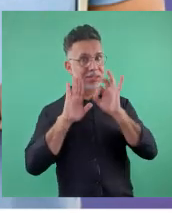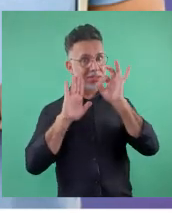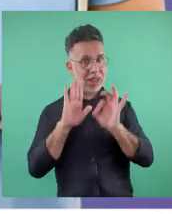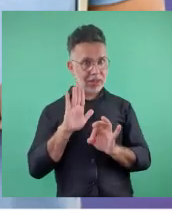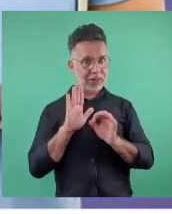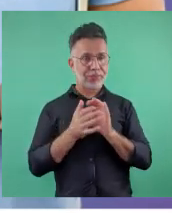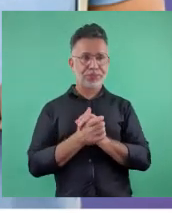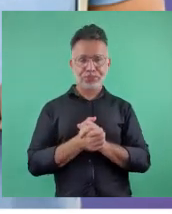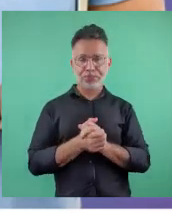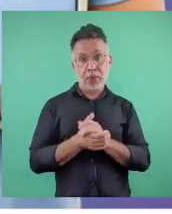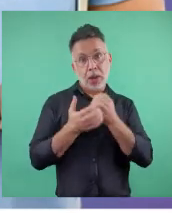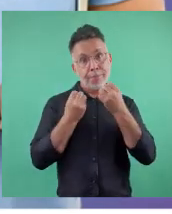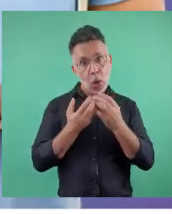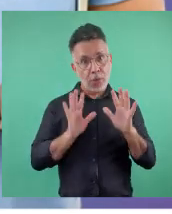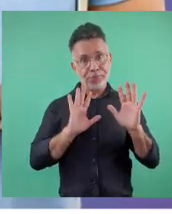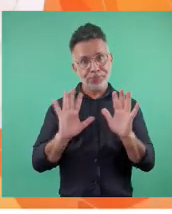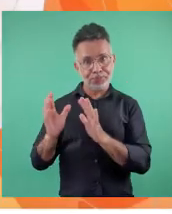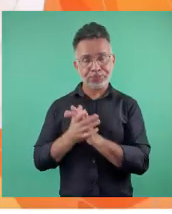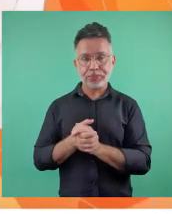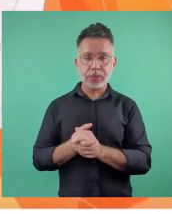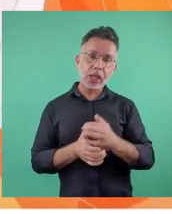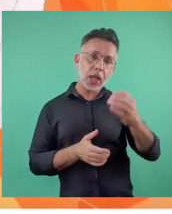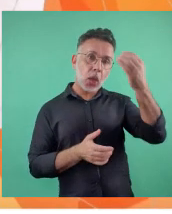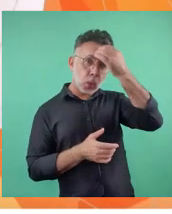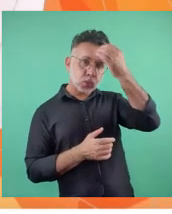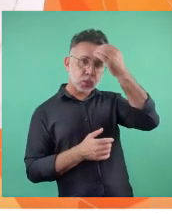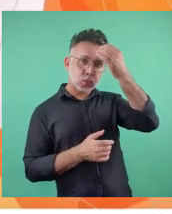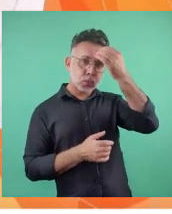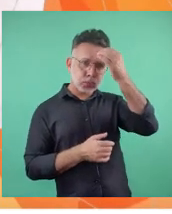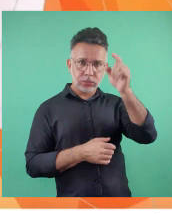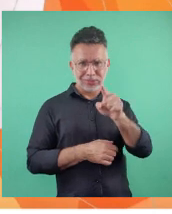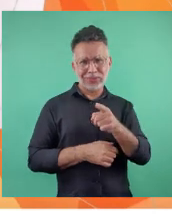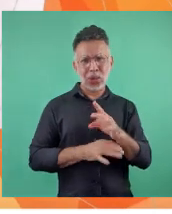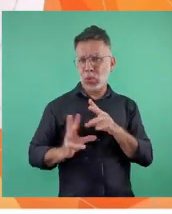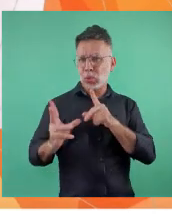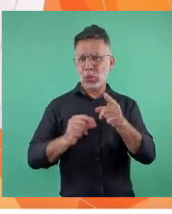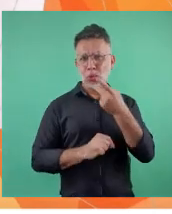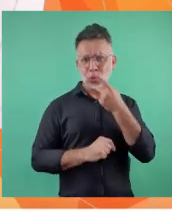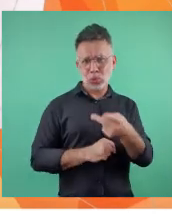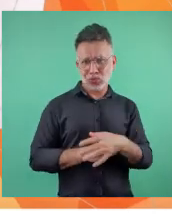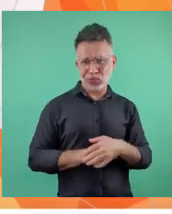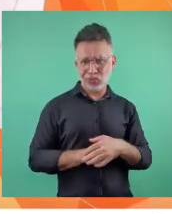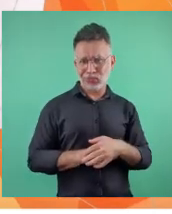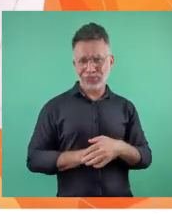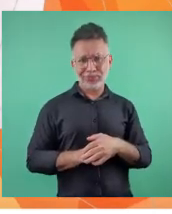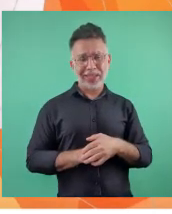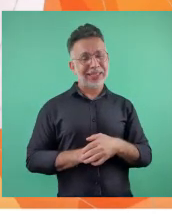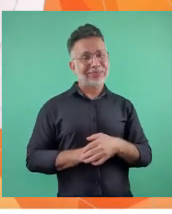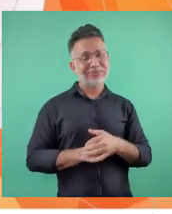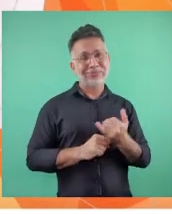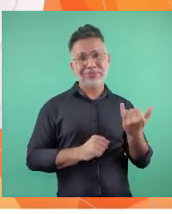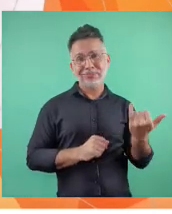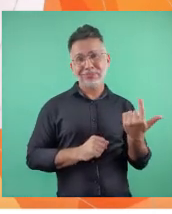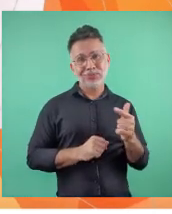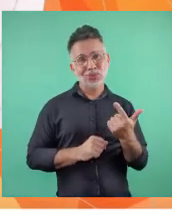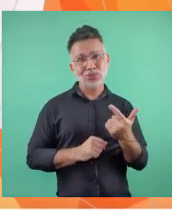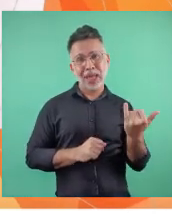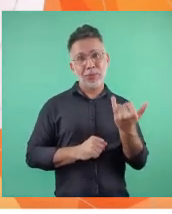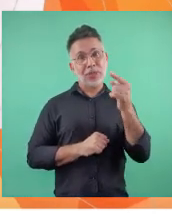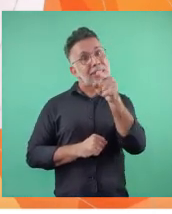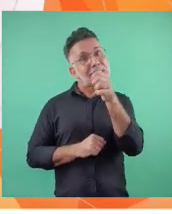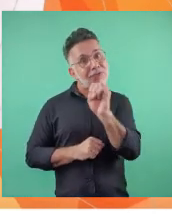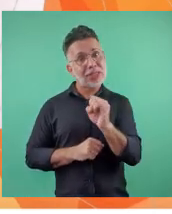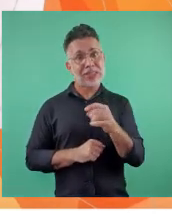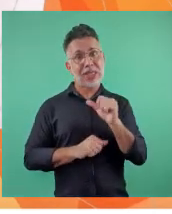bem utilizados com as regras devidas, tá? Bom, Conscientização. Nada disso que eu estou